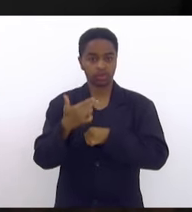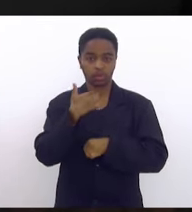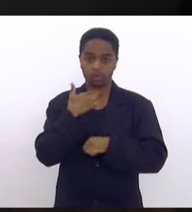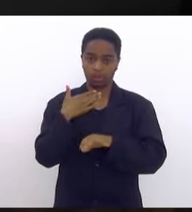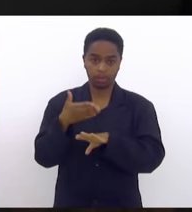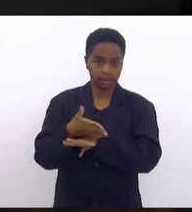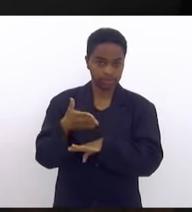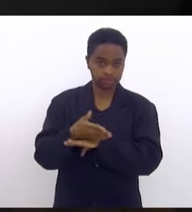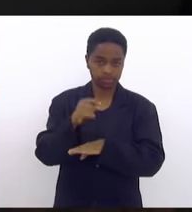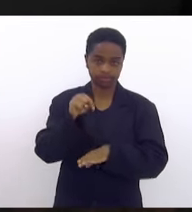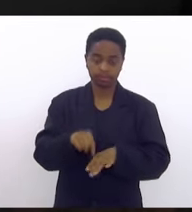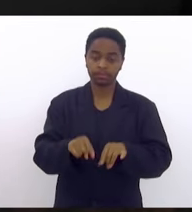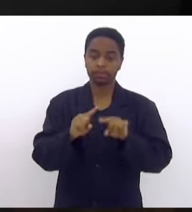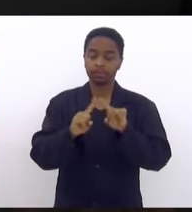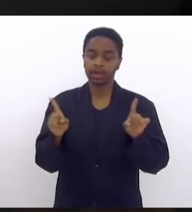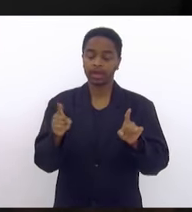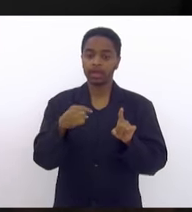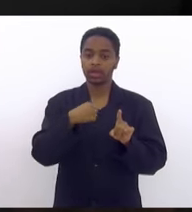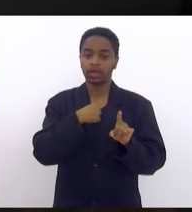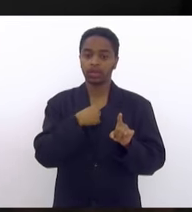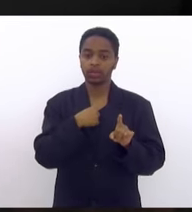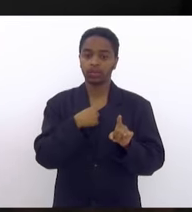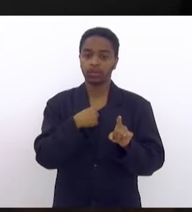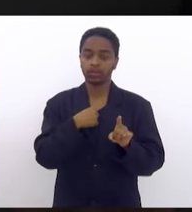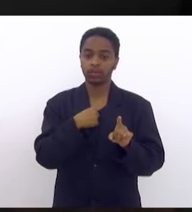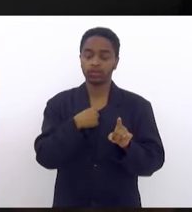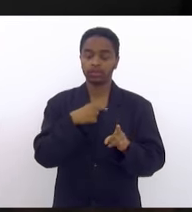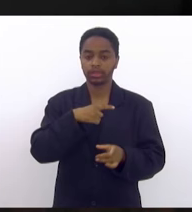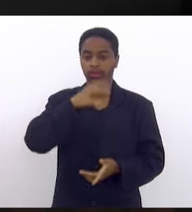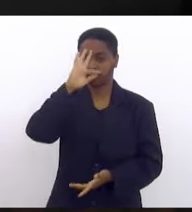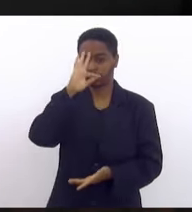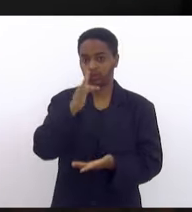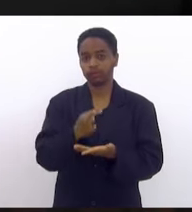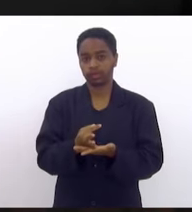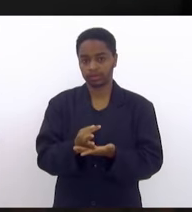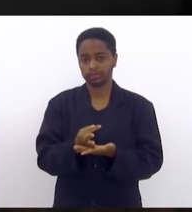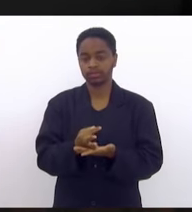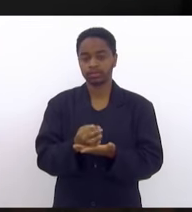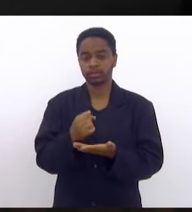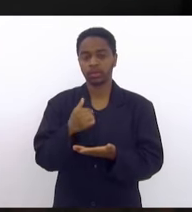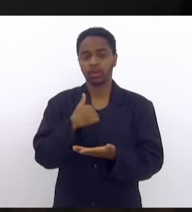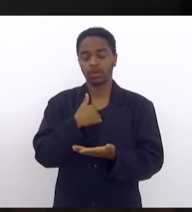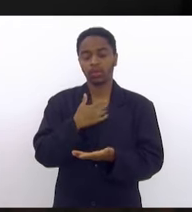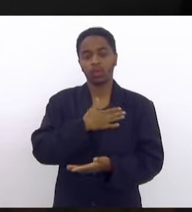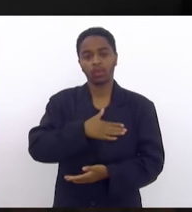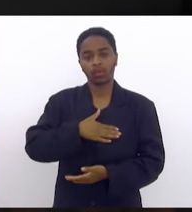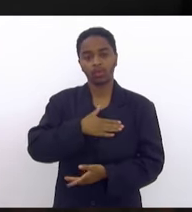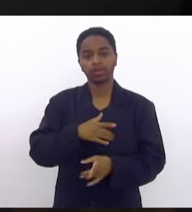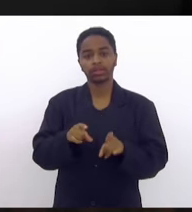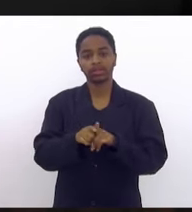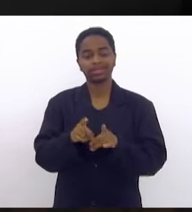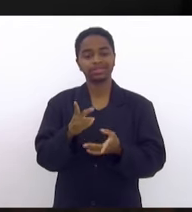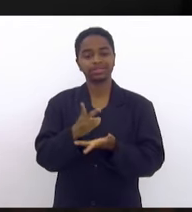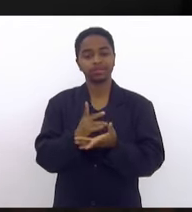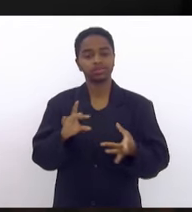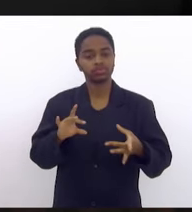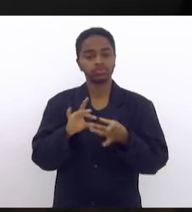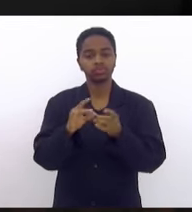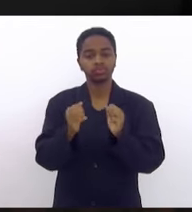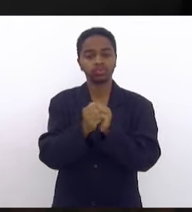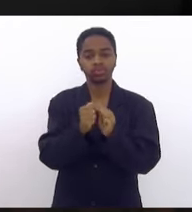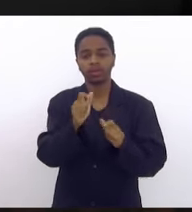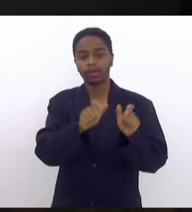presente. Mas eu sou uma pessoa de muita fé e eu gosto sempre de estar cercado de pessoas com muita